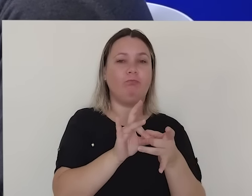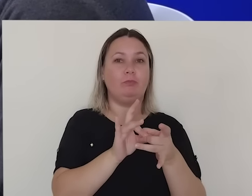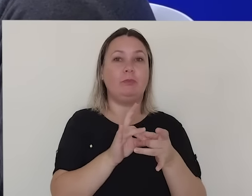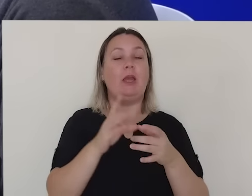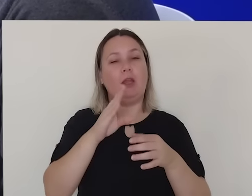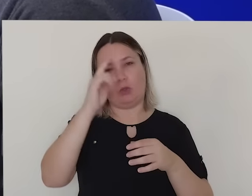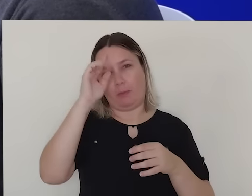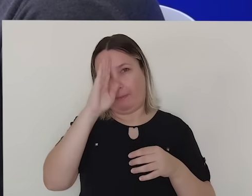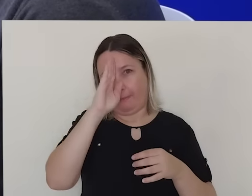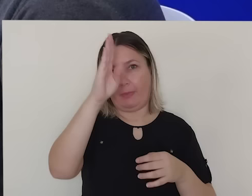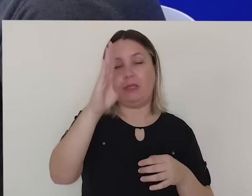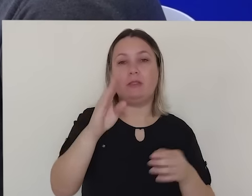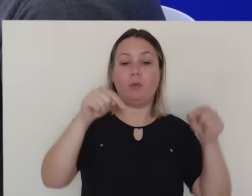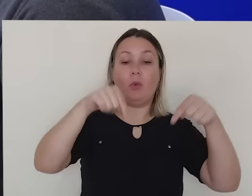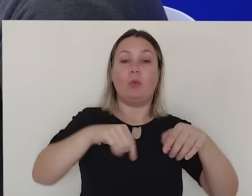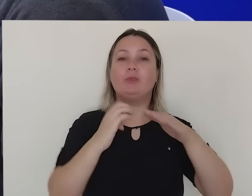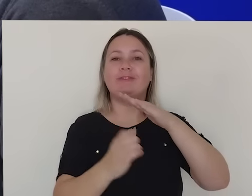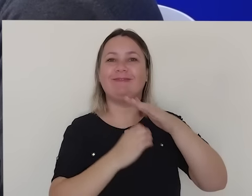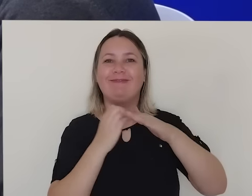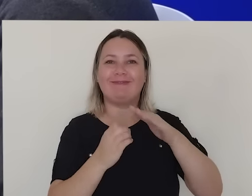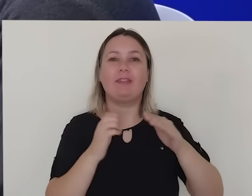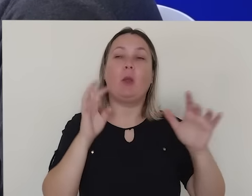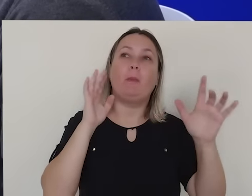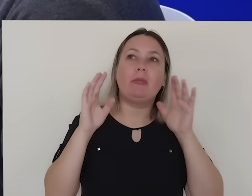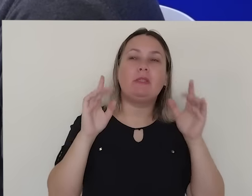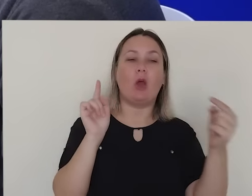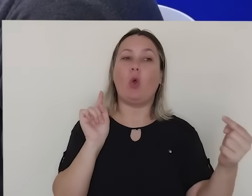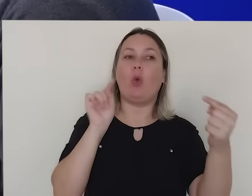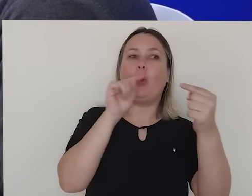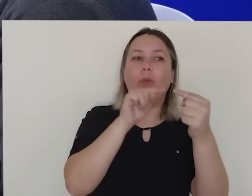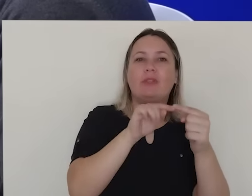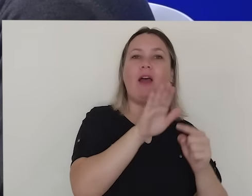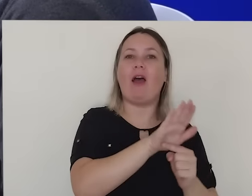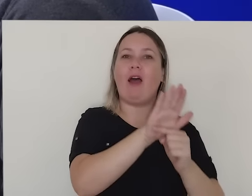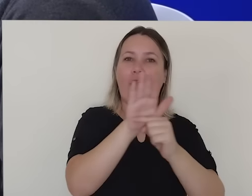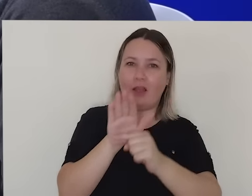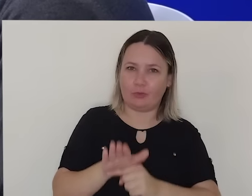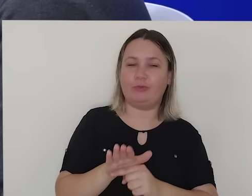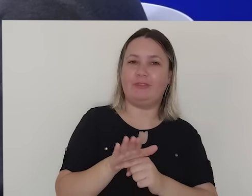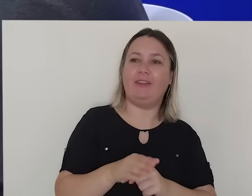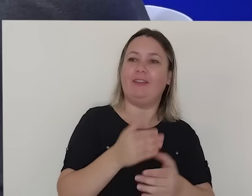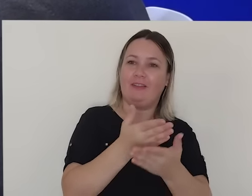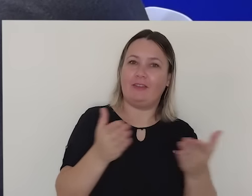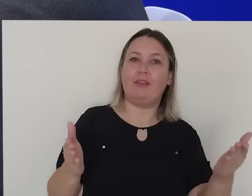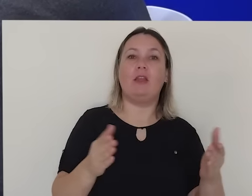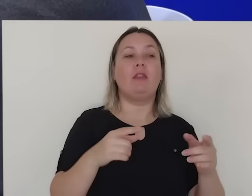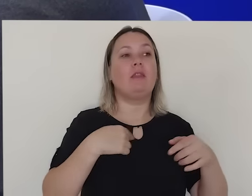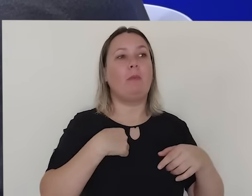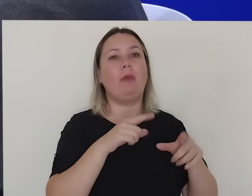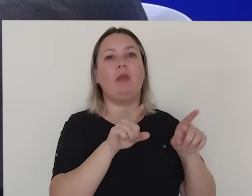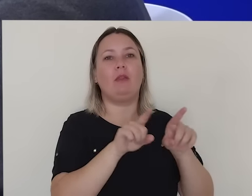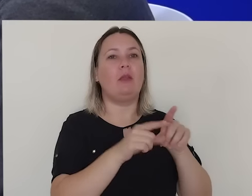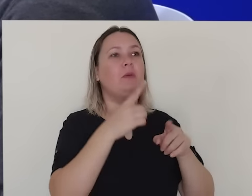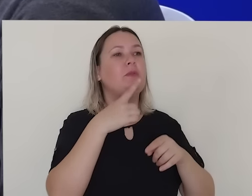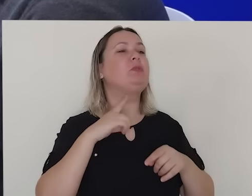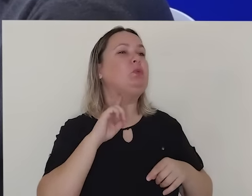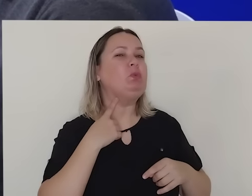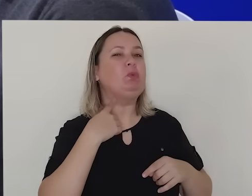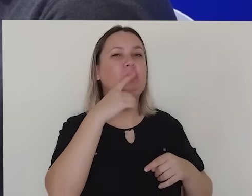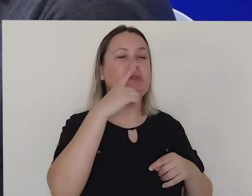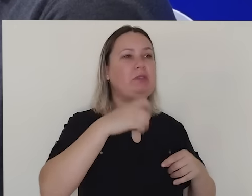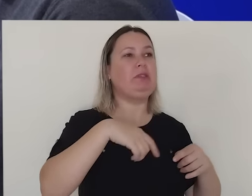mot hoje a empresa e tem o objetivo de auxiliar ativamente na redução de 1 gra c a temperatura da